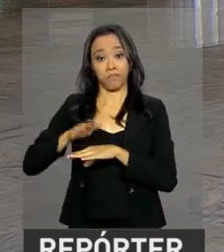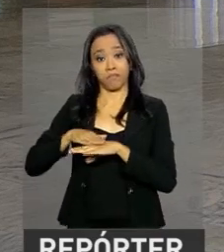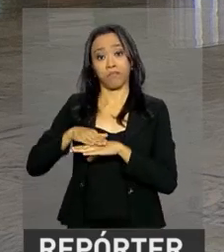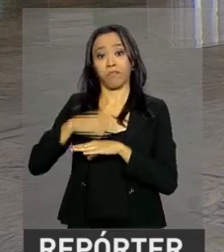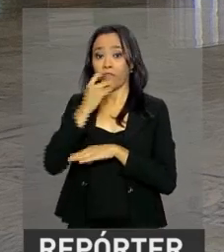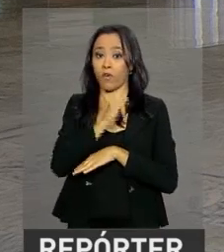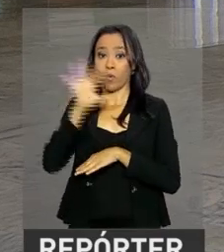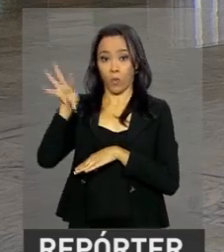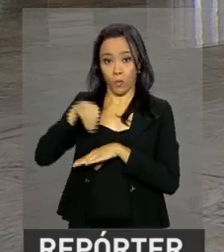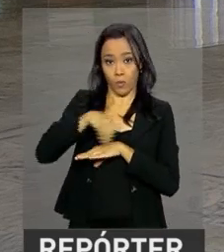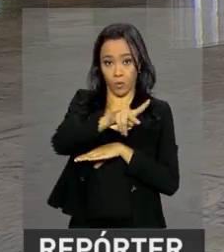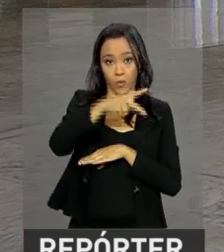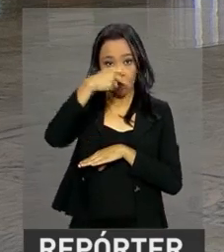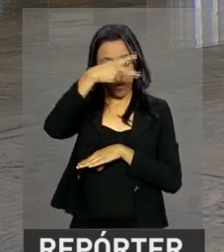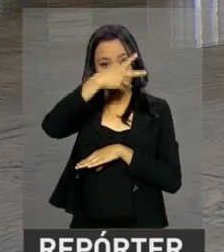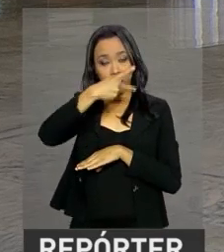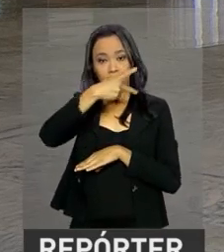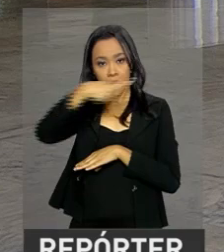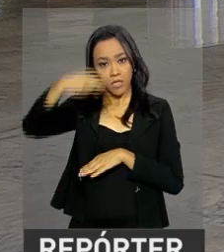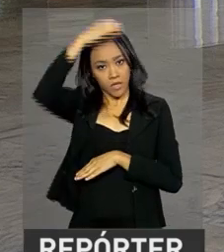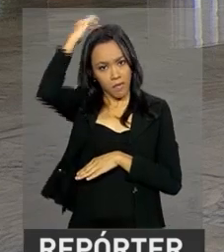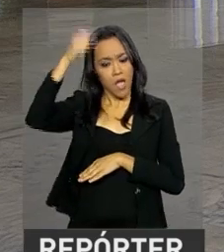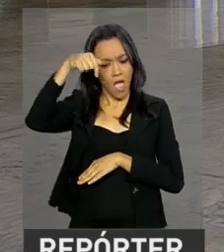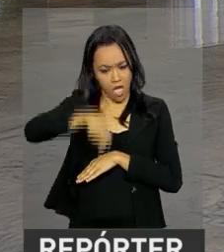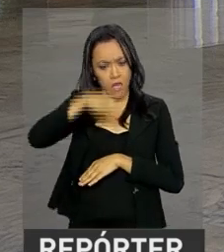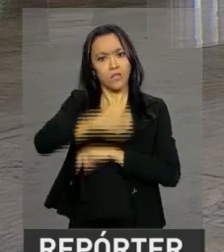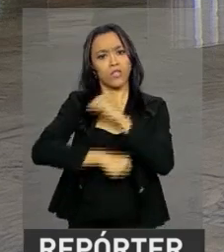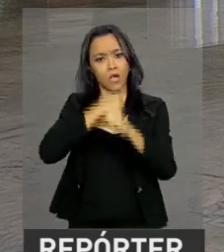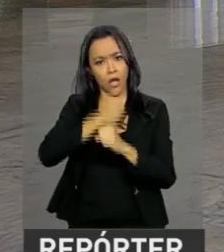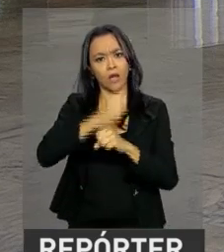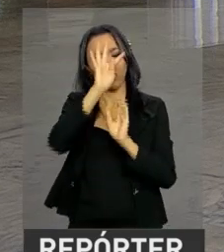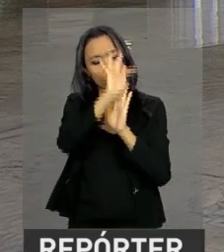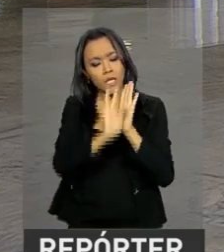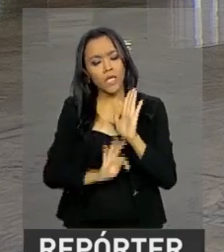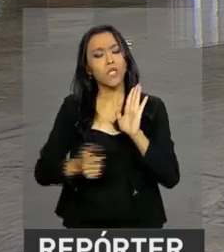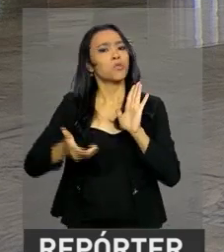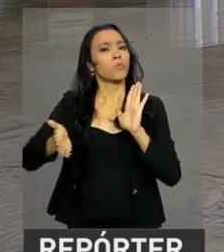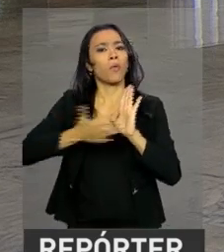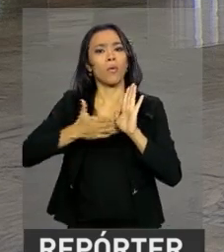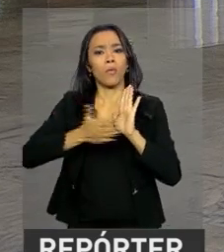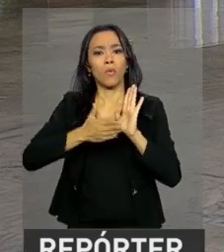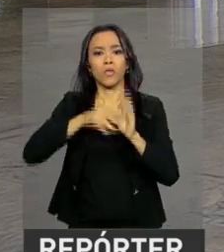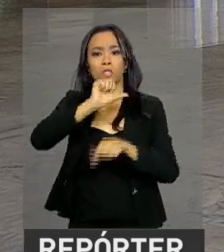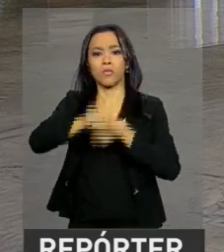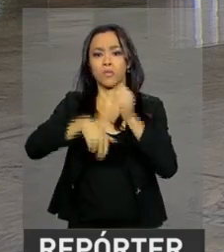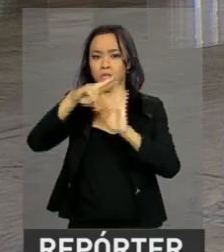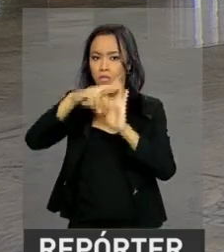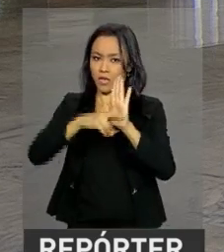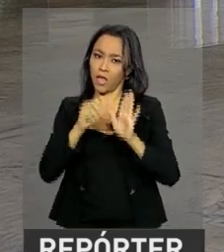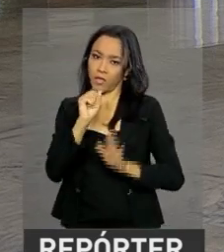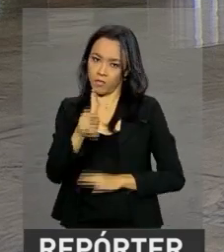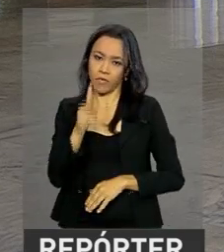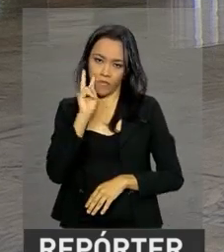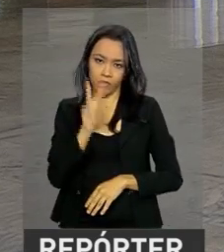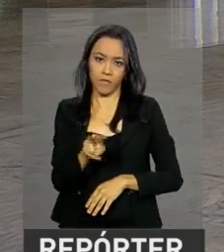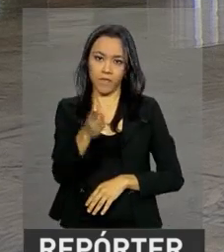Michel Temer vai enviar ainda este ano o texto de projeto de reforma ao Congresso Nacional. Vamos